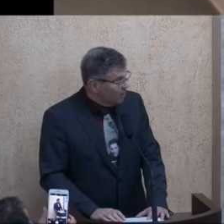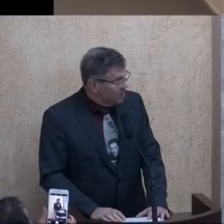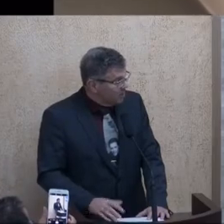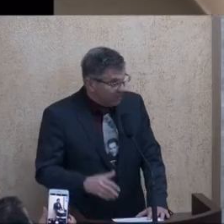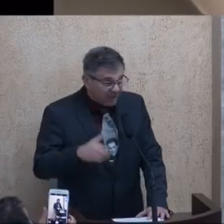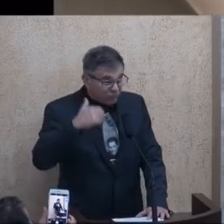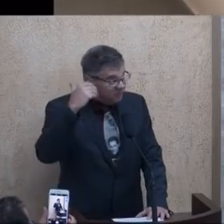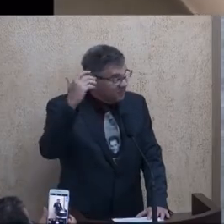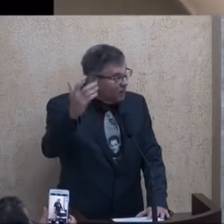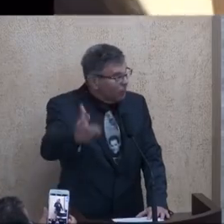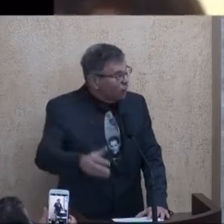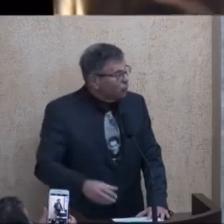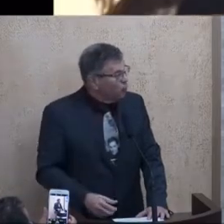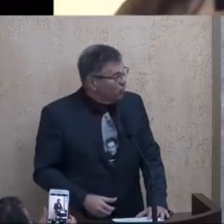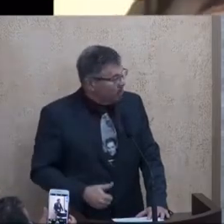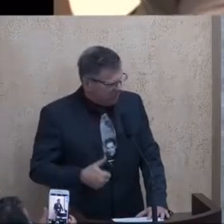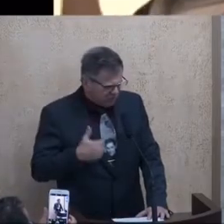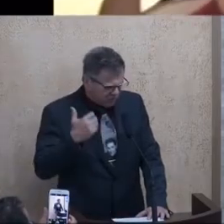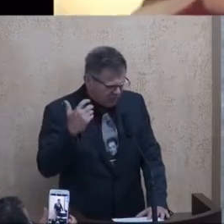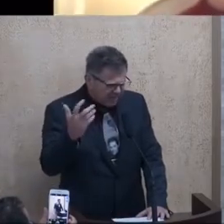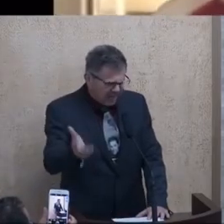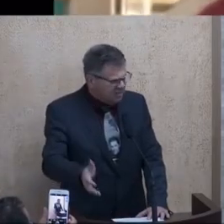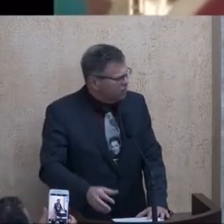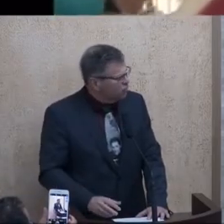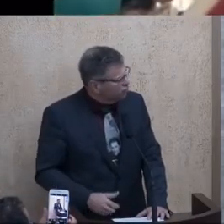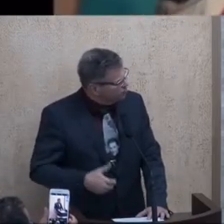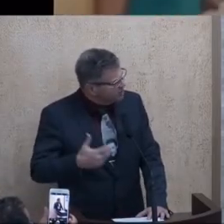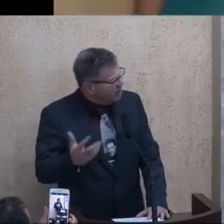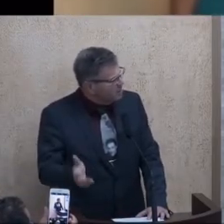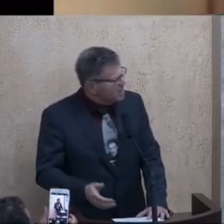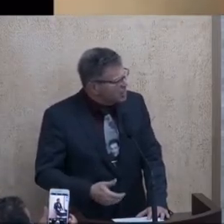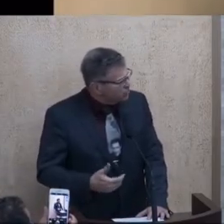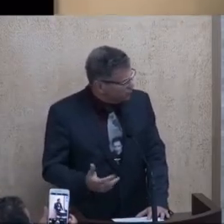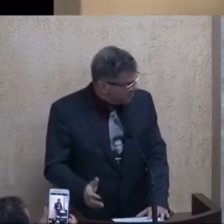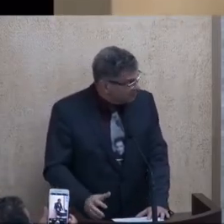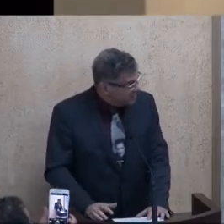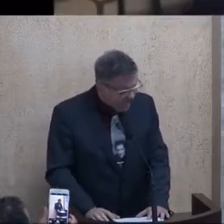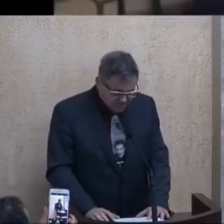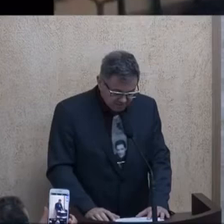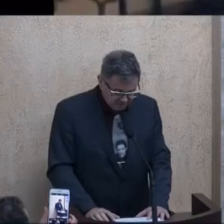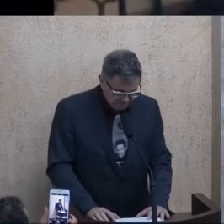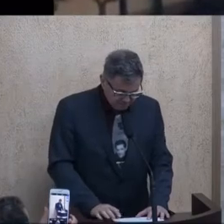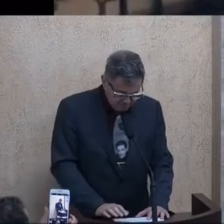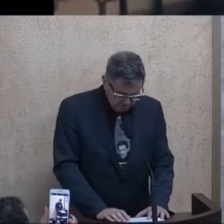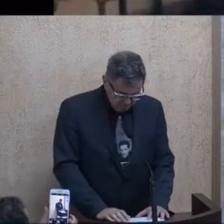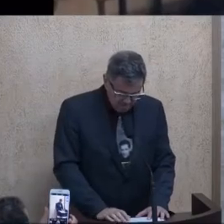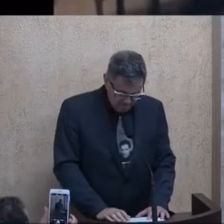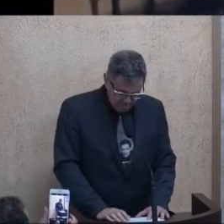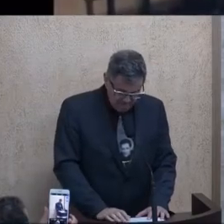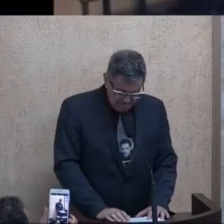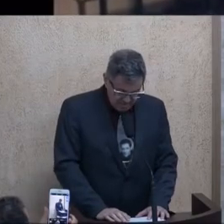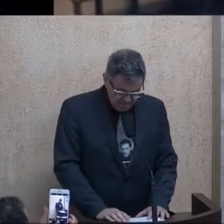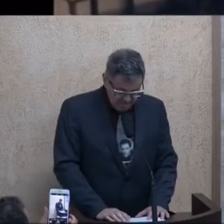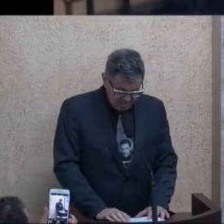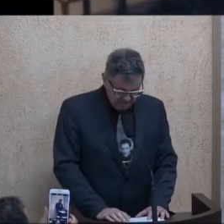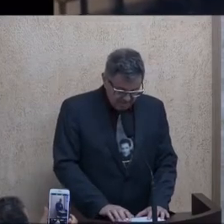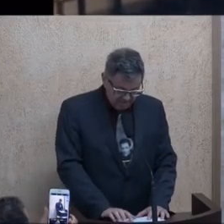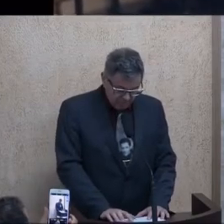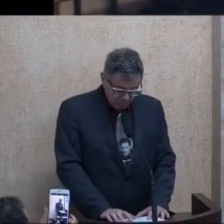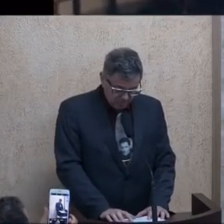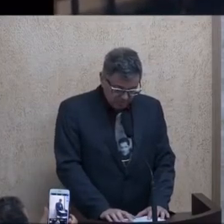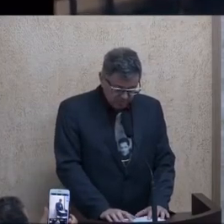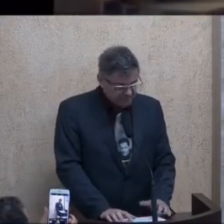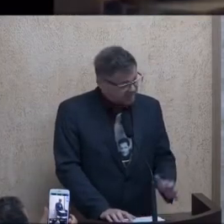polêmico pela sua visão futura, pelo seu liberalismo nos pensamentos, nas ideias. E